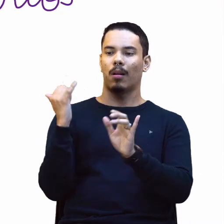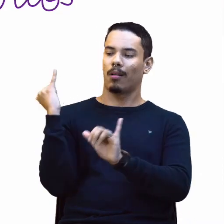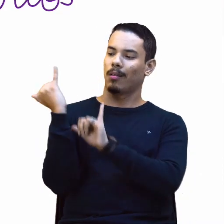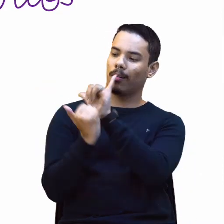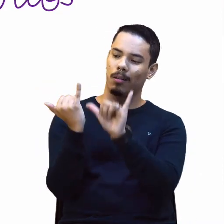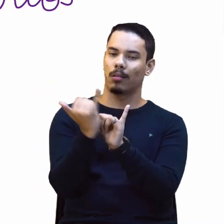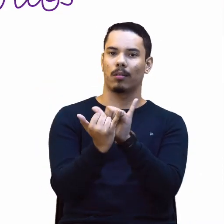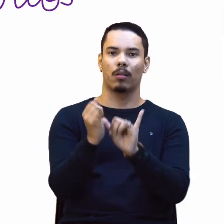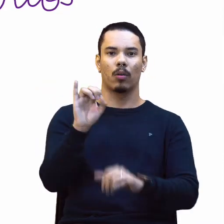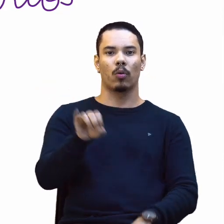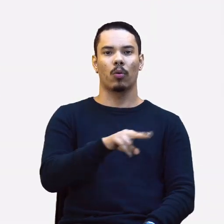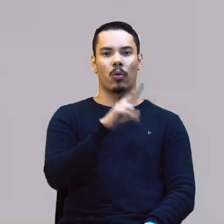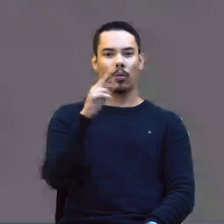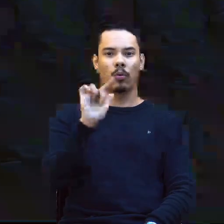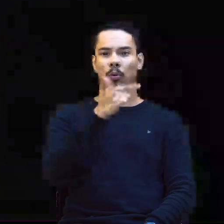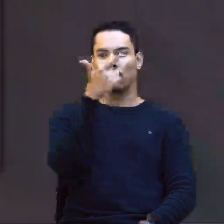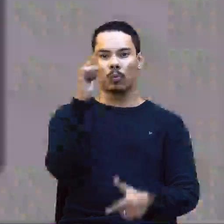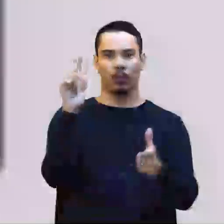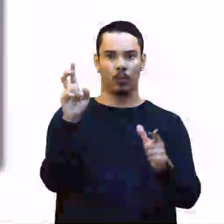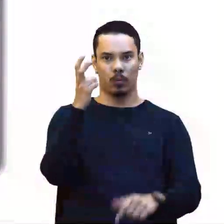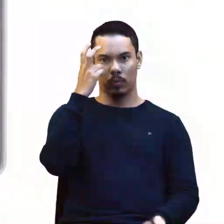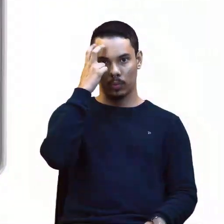outras culturas, né?